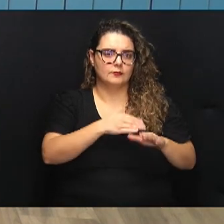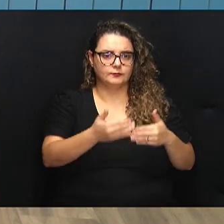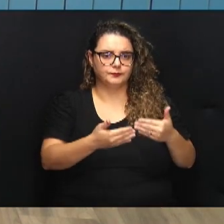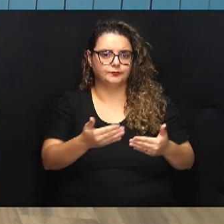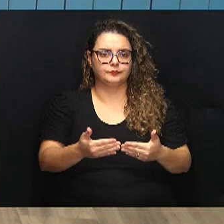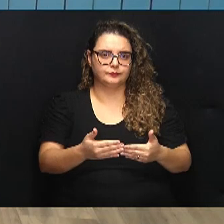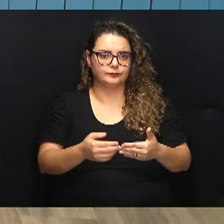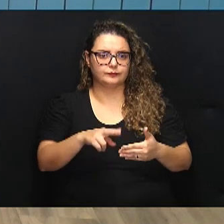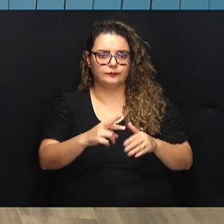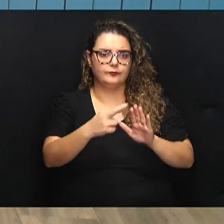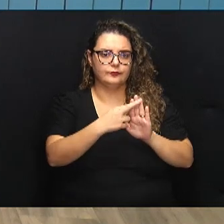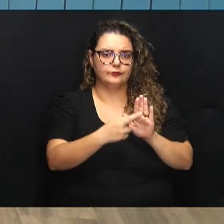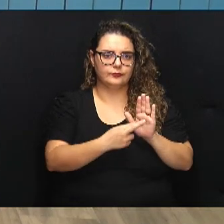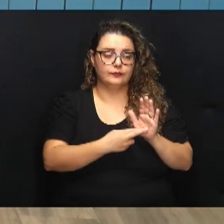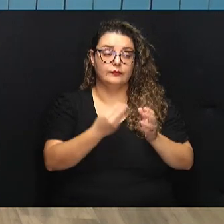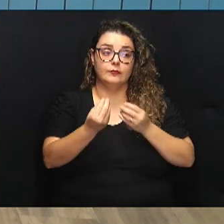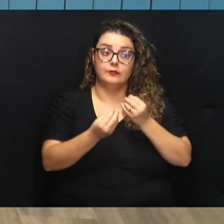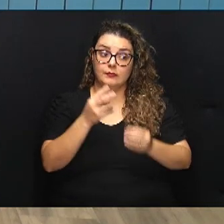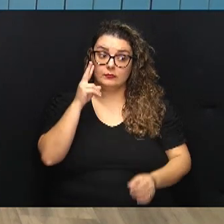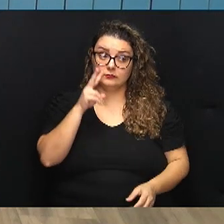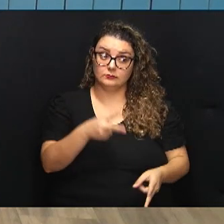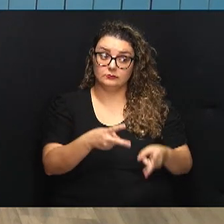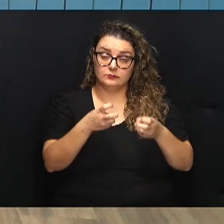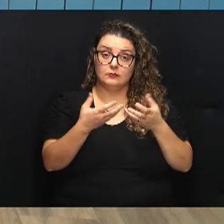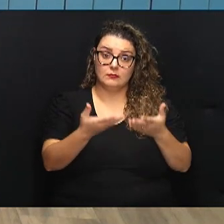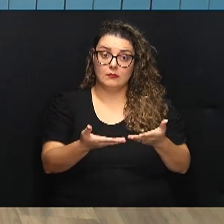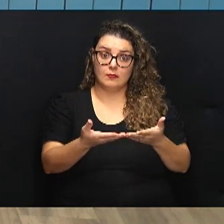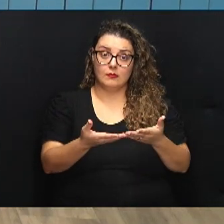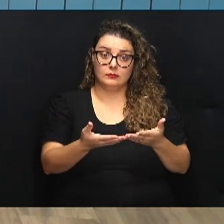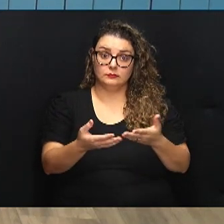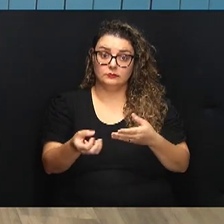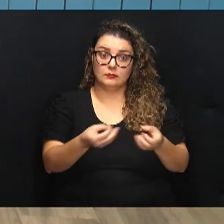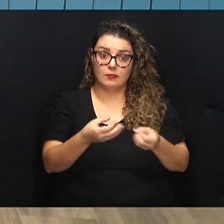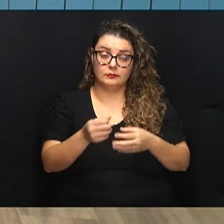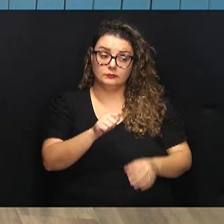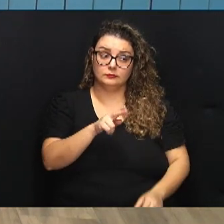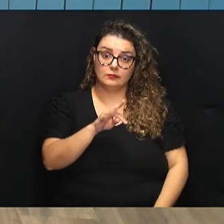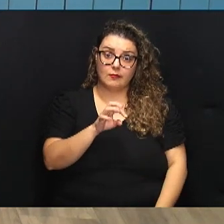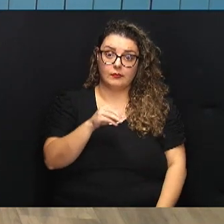nas regras. Como é que você enxerga essa renovação automática?